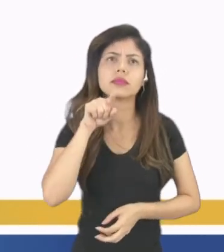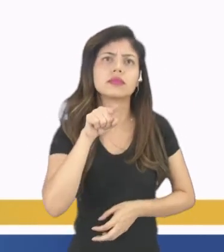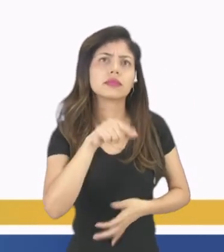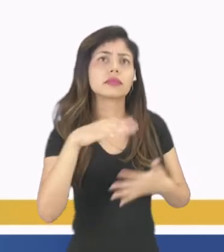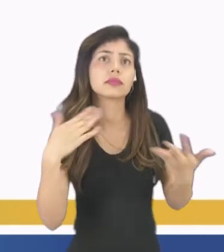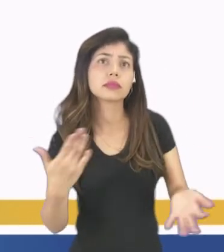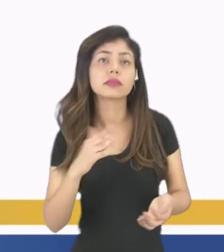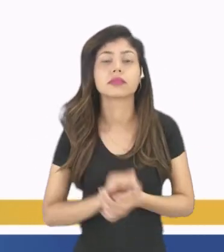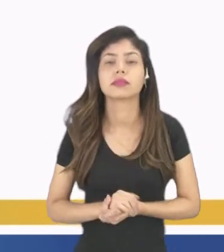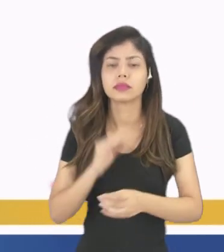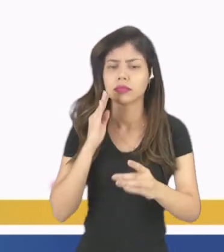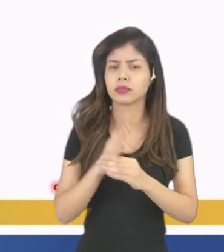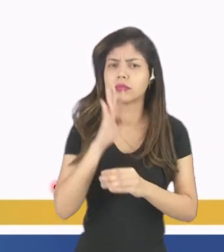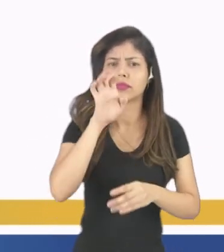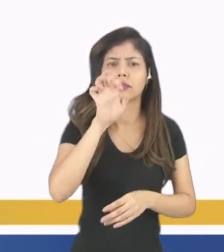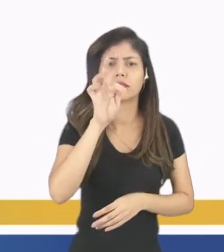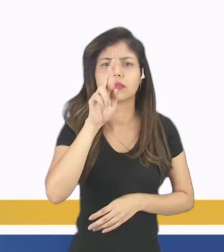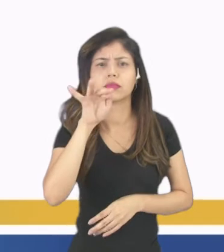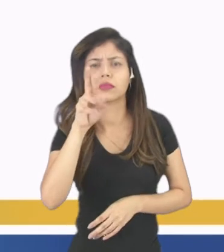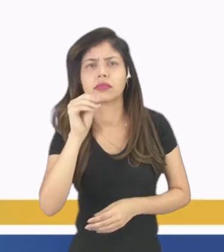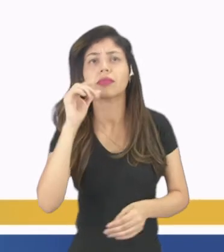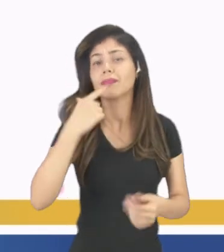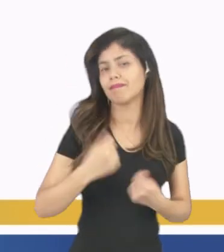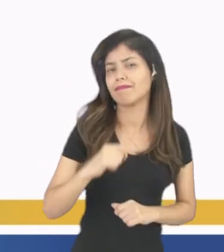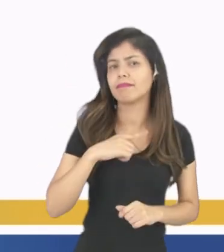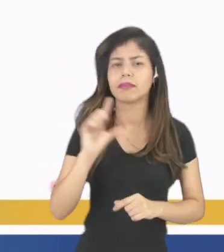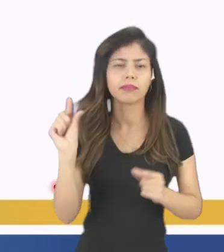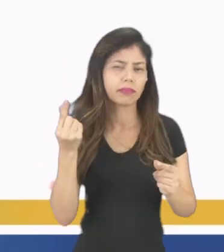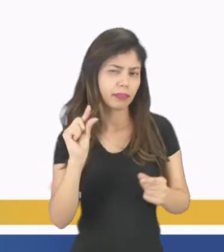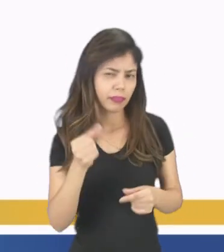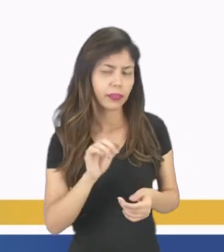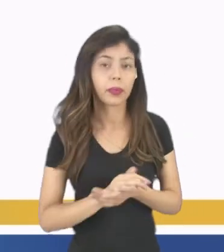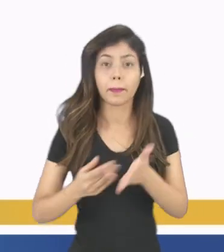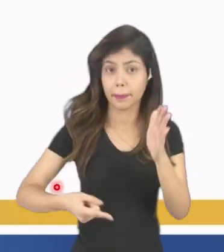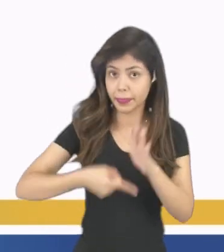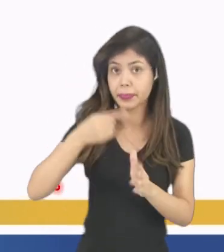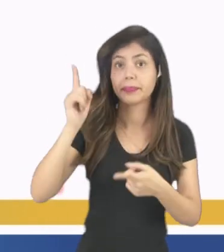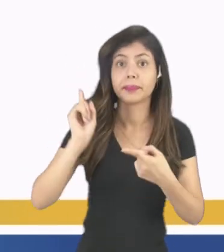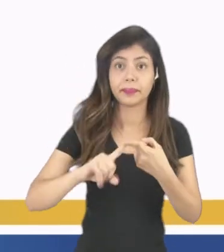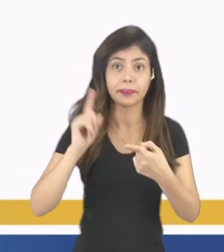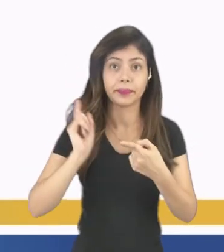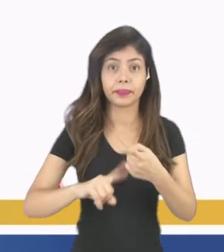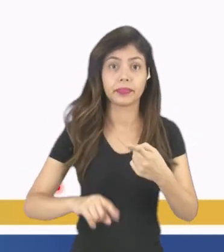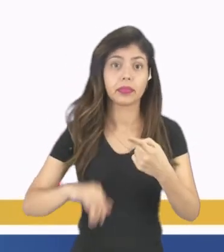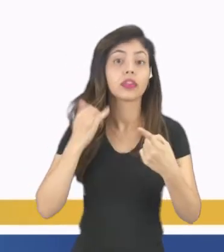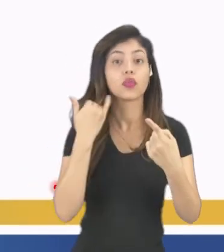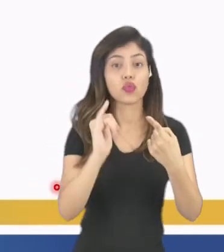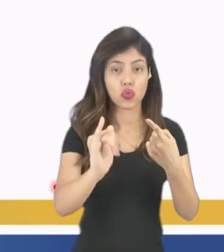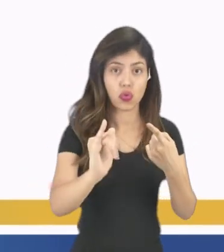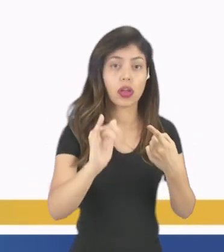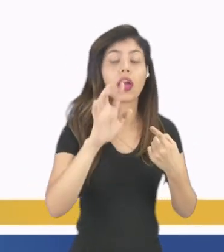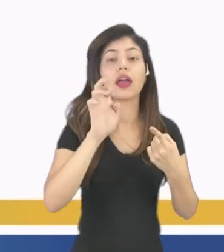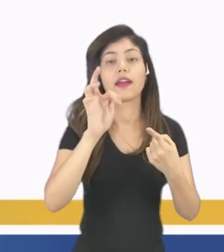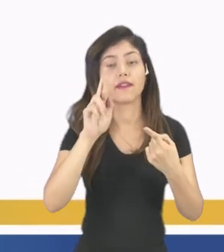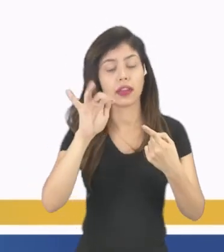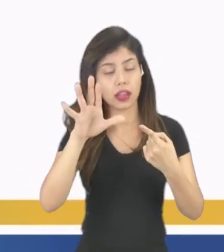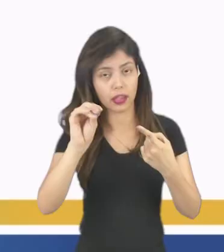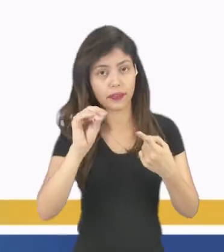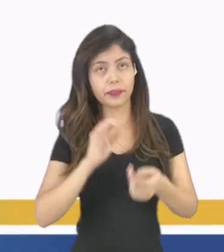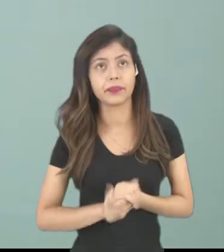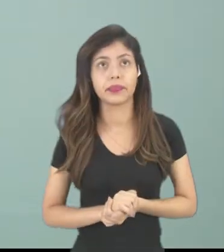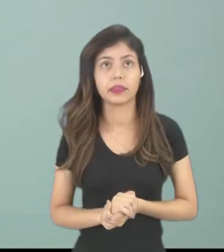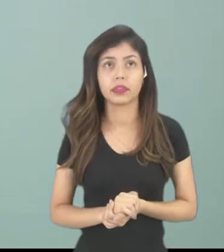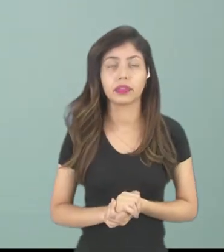colisão vai ser efetiva? Precisa de alguns requisitos mínimos. Primeiro, precisa ter esse choque eficaz e para que ocorra